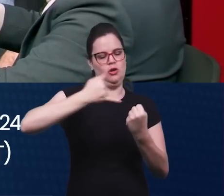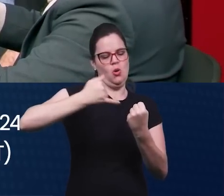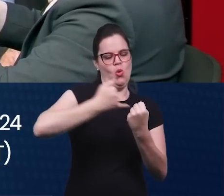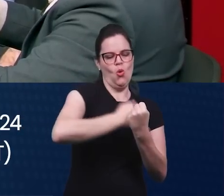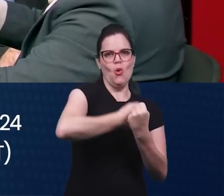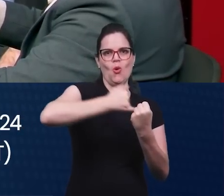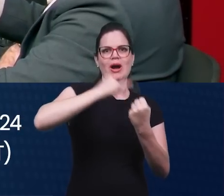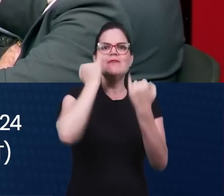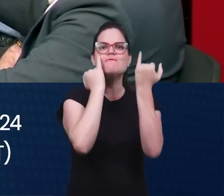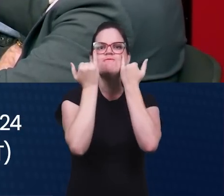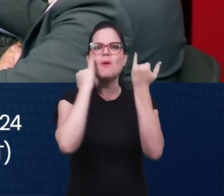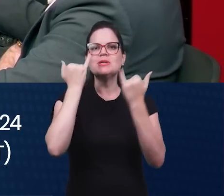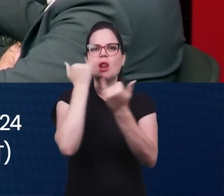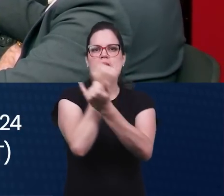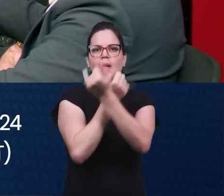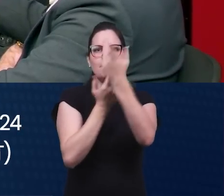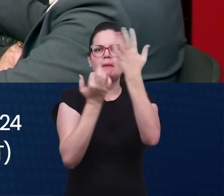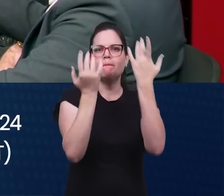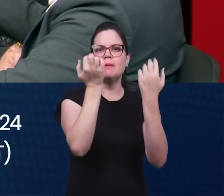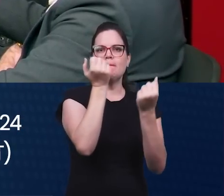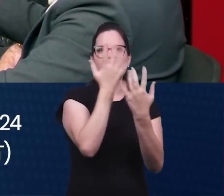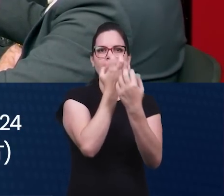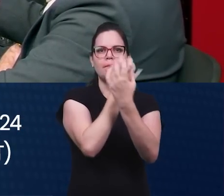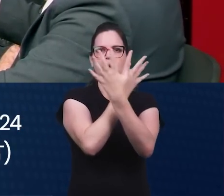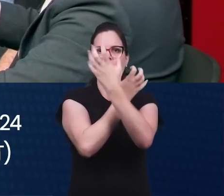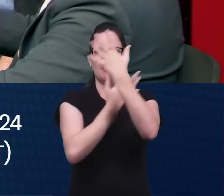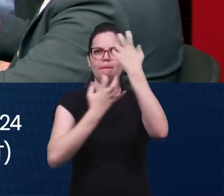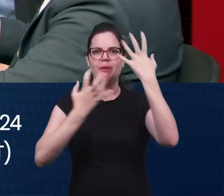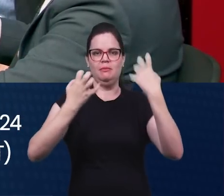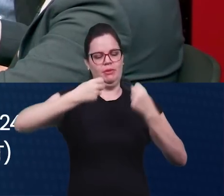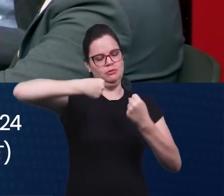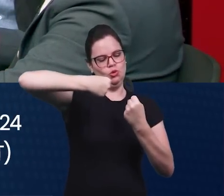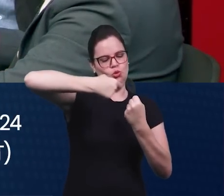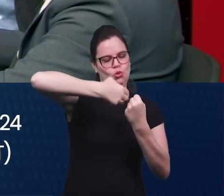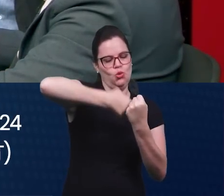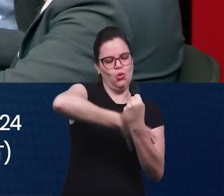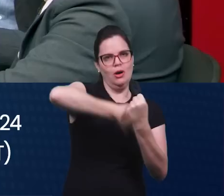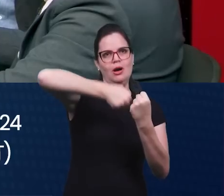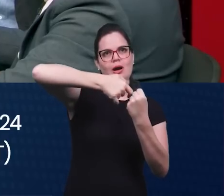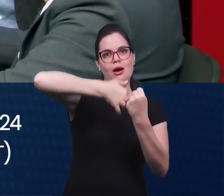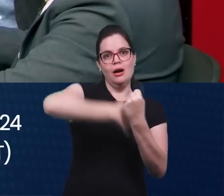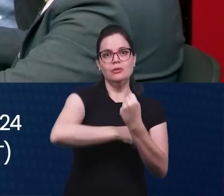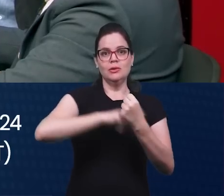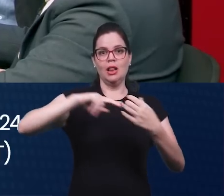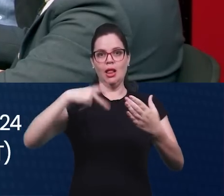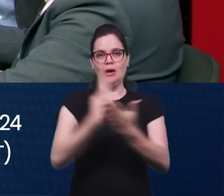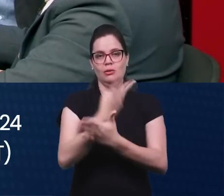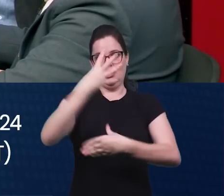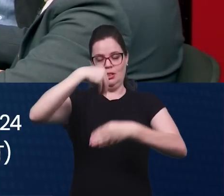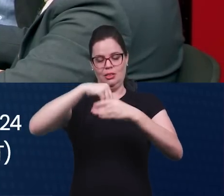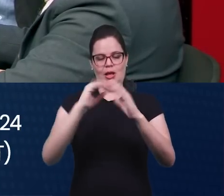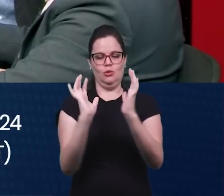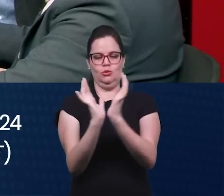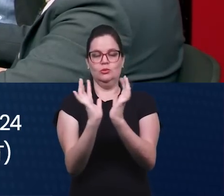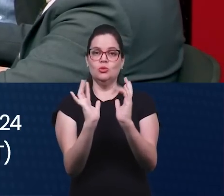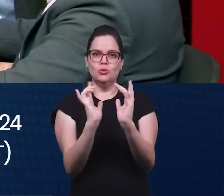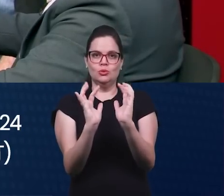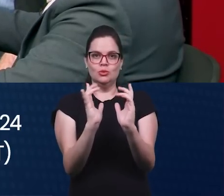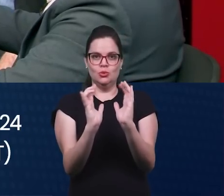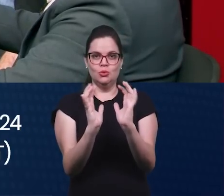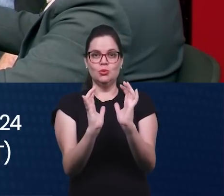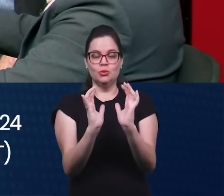São reações químicas e elétricas que estão acontecendo. E é interessante porque nós temos a parte